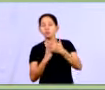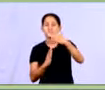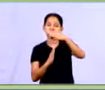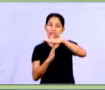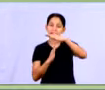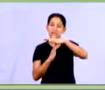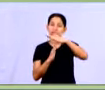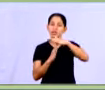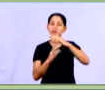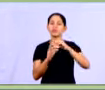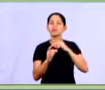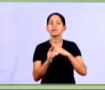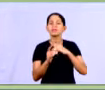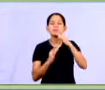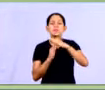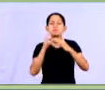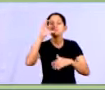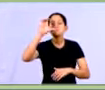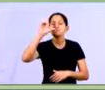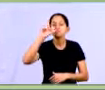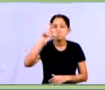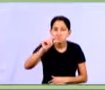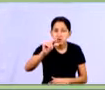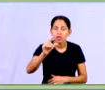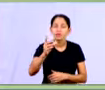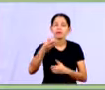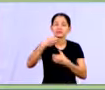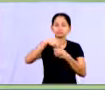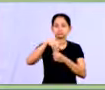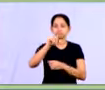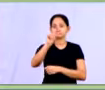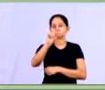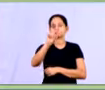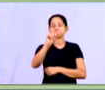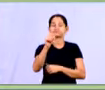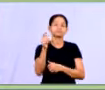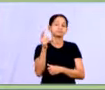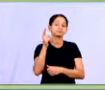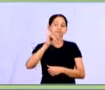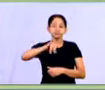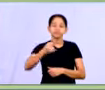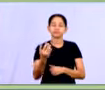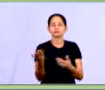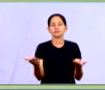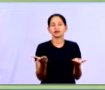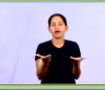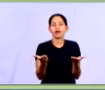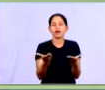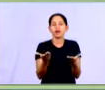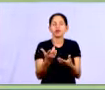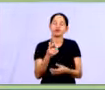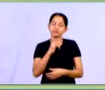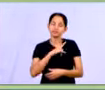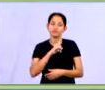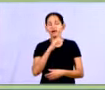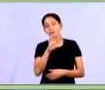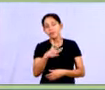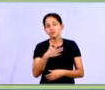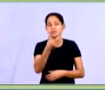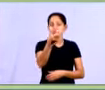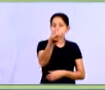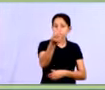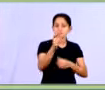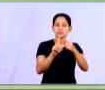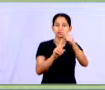de recuperação do investimento. Então, você quer saber o tempo mínimo que você vai ter para recuperar. Então, recuperamos com 6 meses os